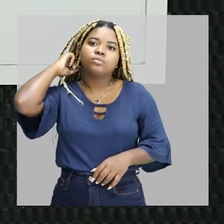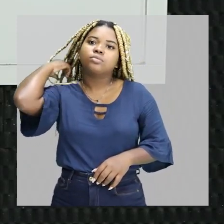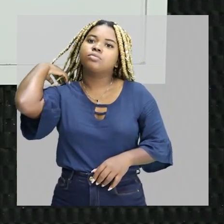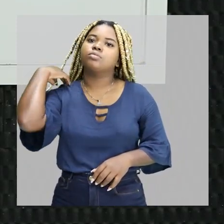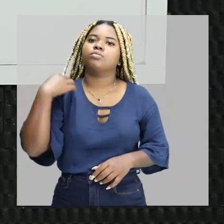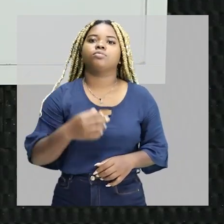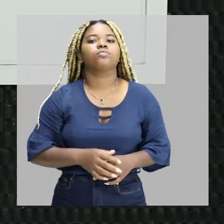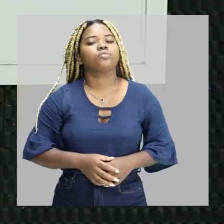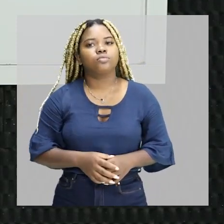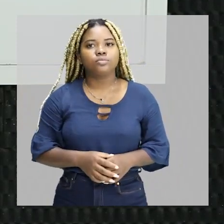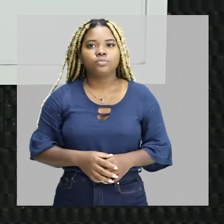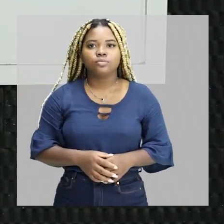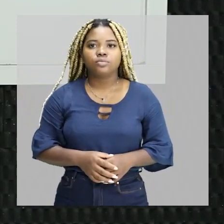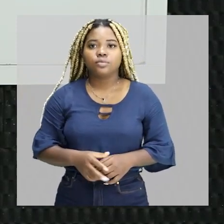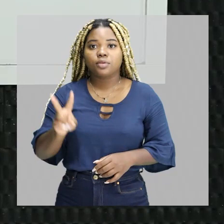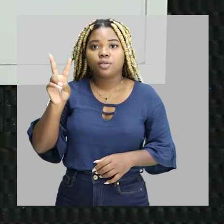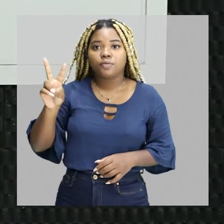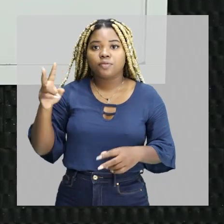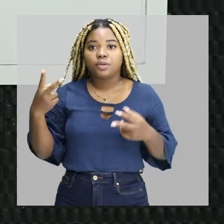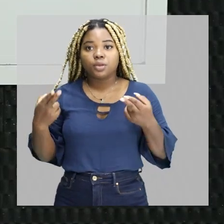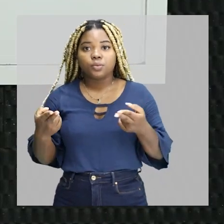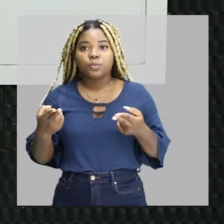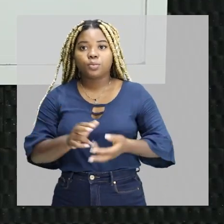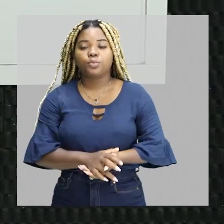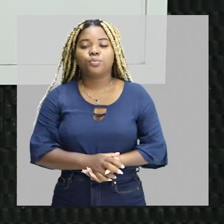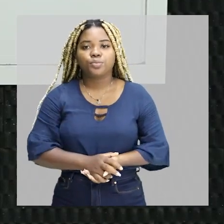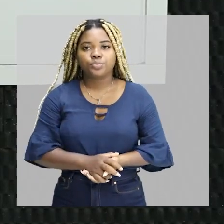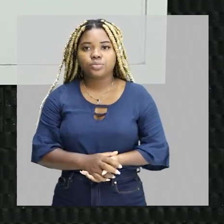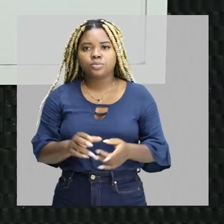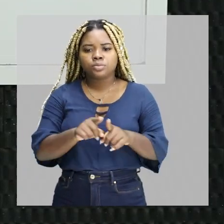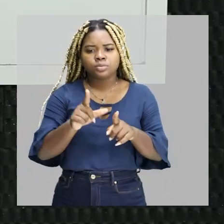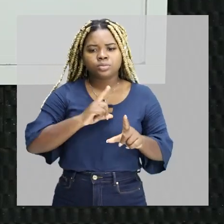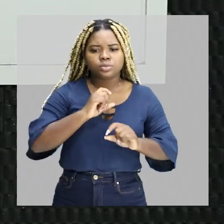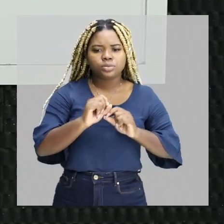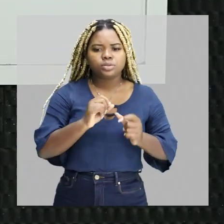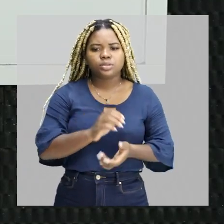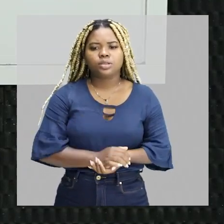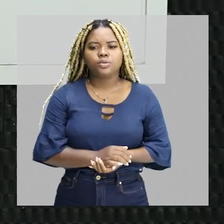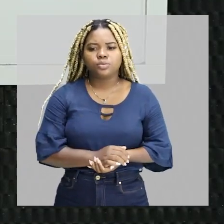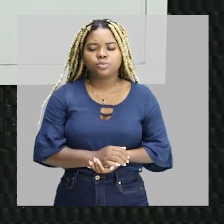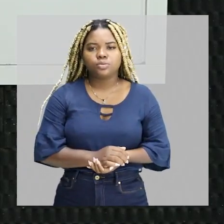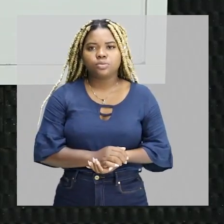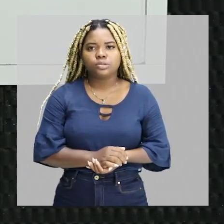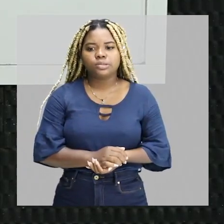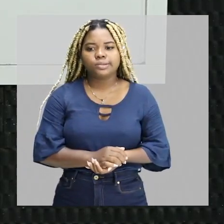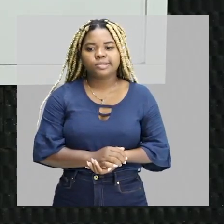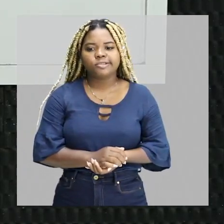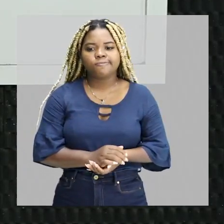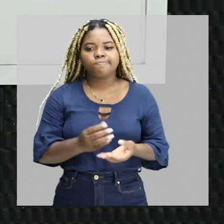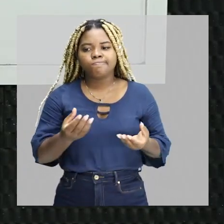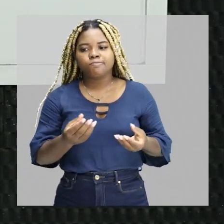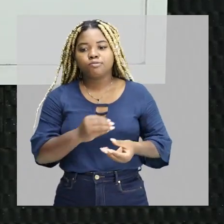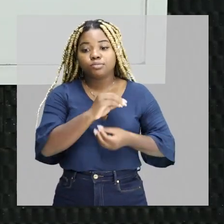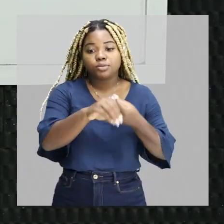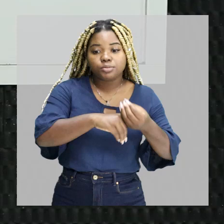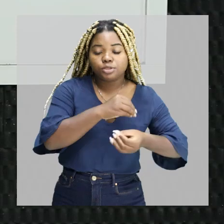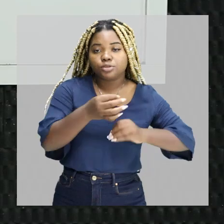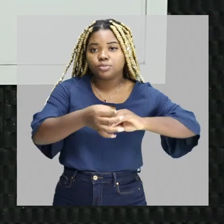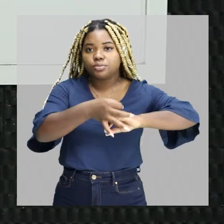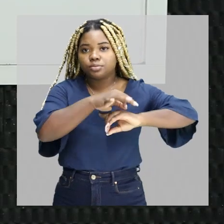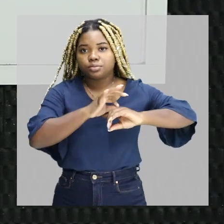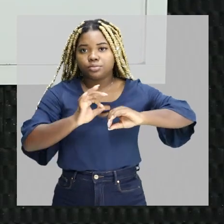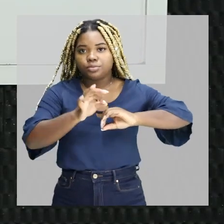Pronto. Então, volumes iguais. E nós vamos ter aqui uma distribuição de moléculas, ok?